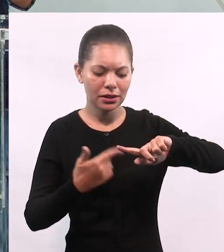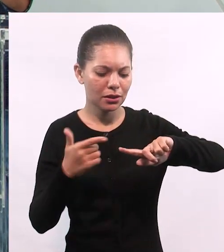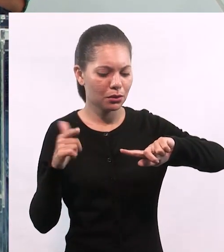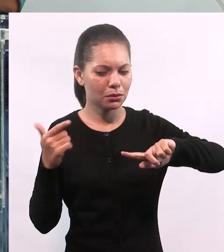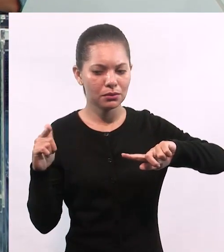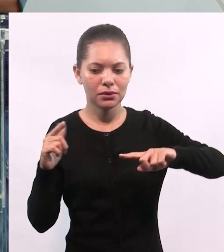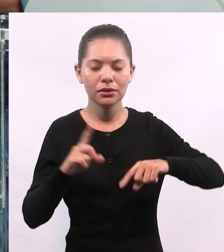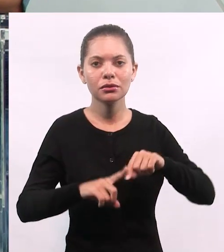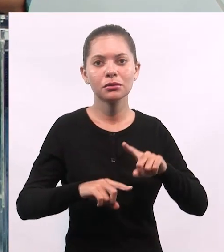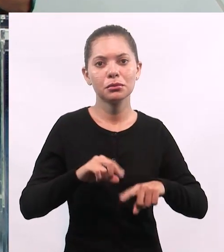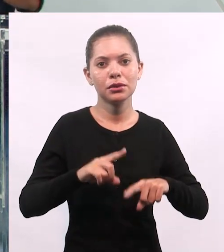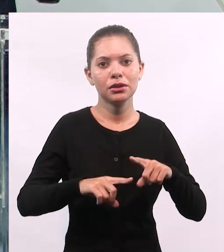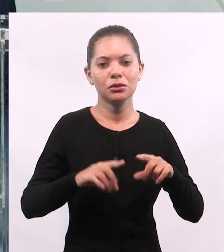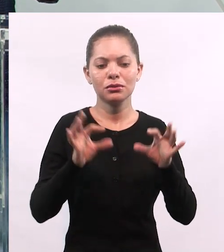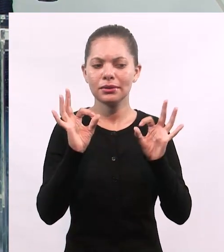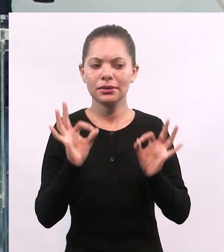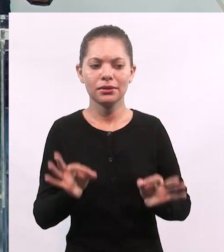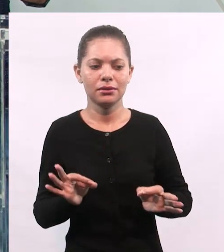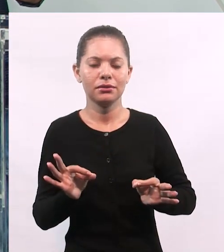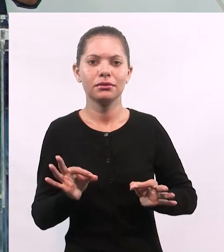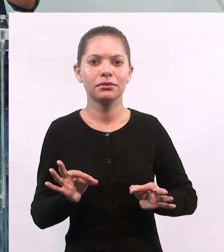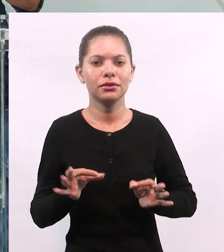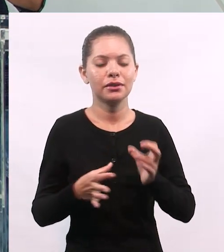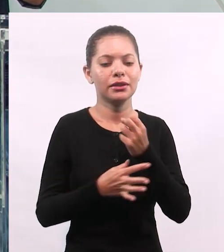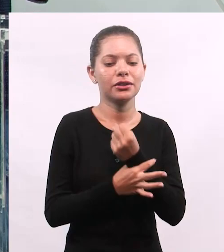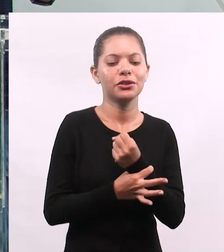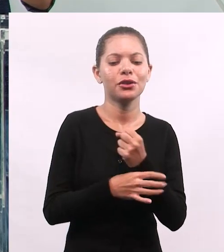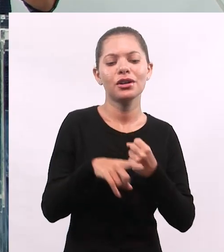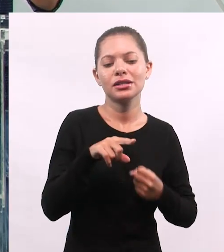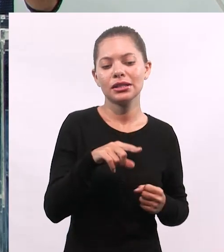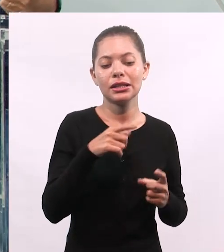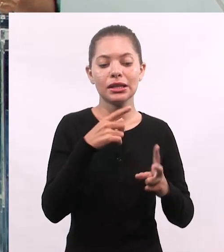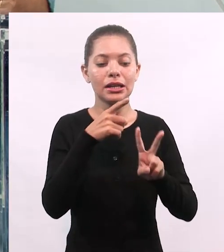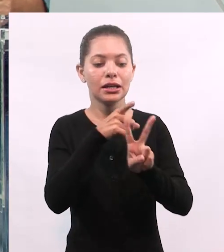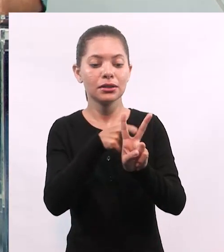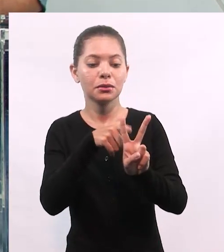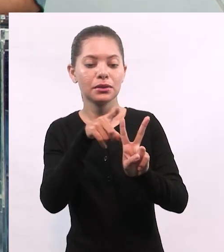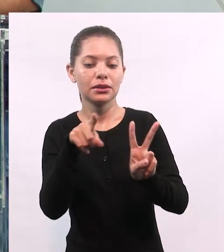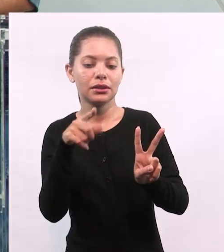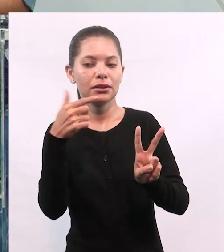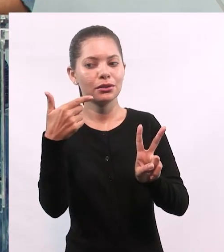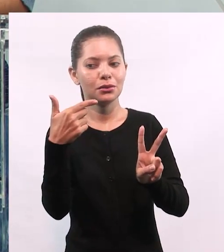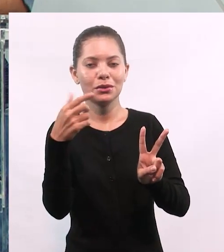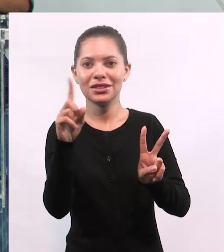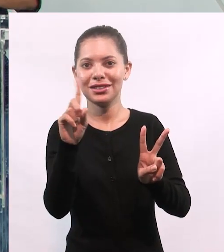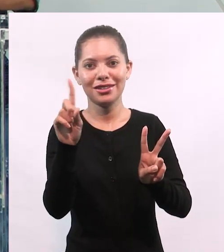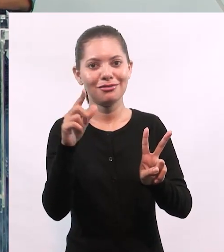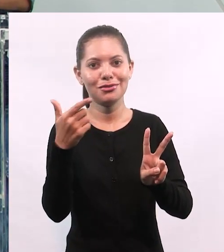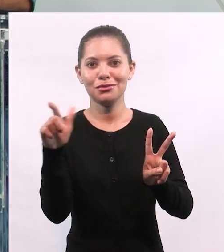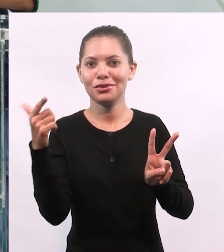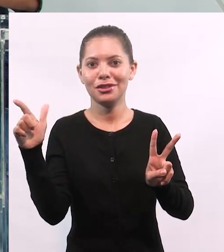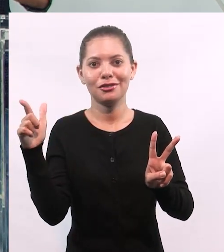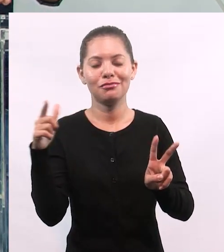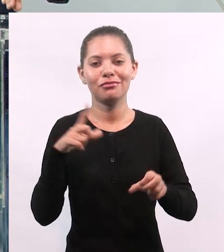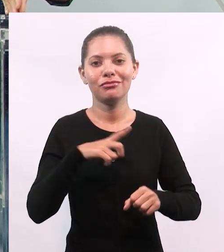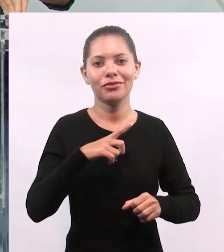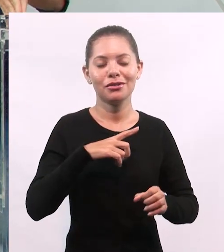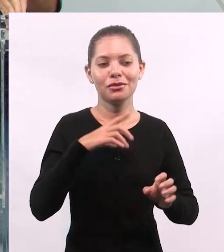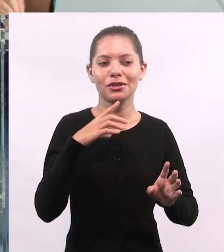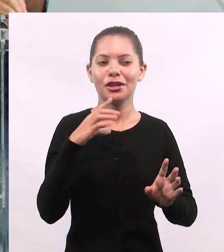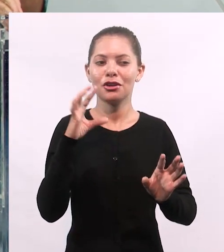tenho um instrumento de medida preciso que vai garantir, olha, isso aqui mede raiz quadrada de 2 de distância. Então, a gente sempre tem